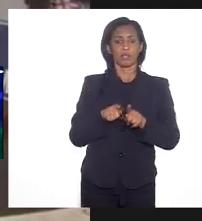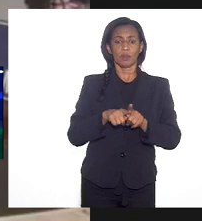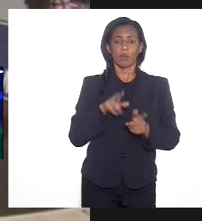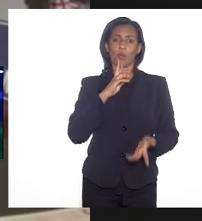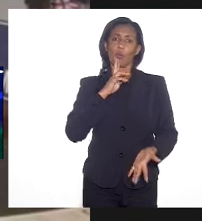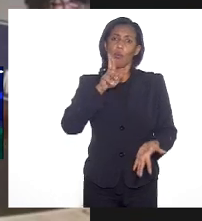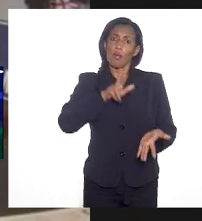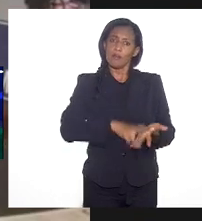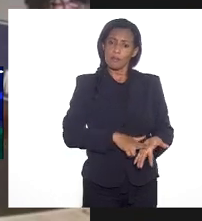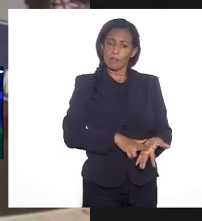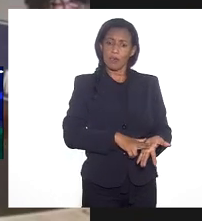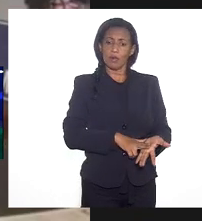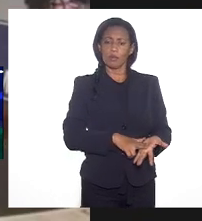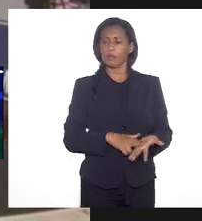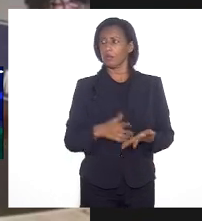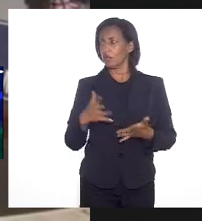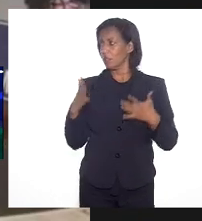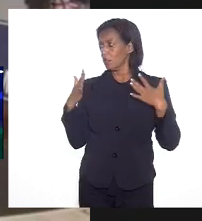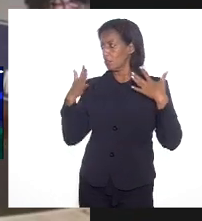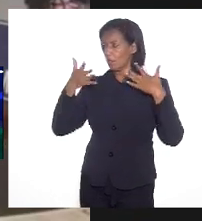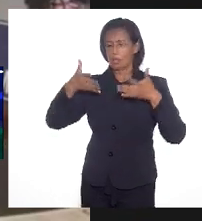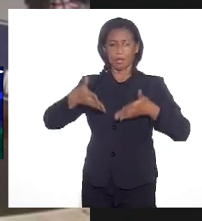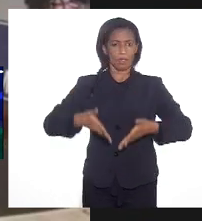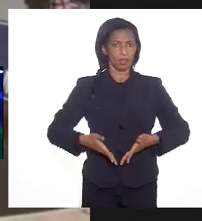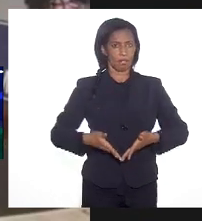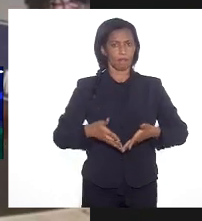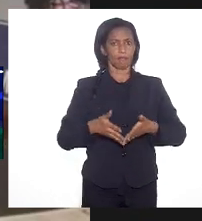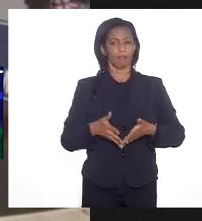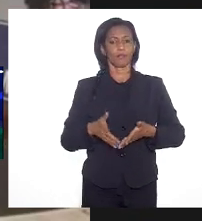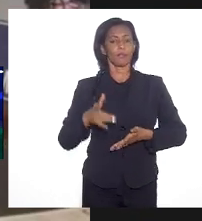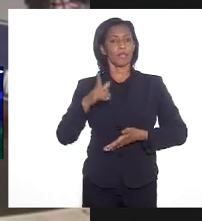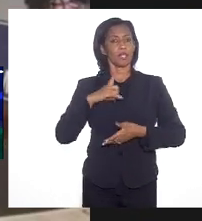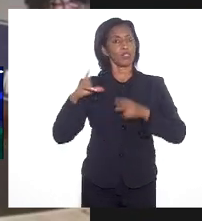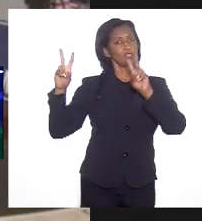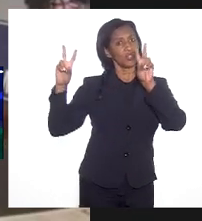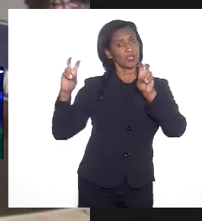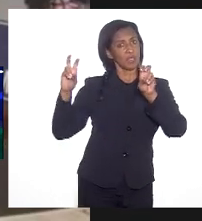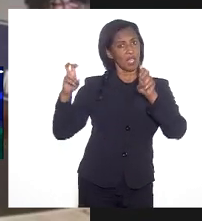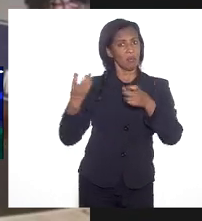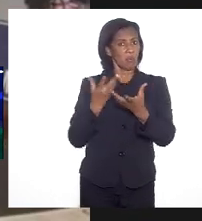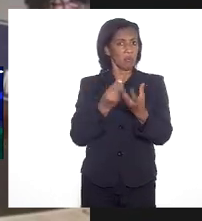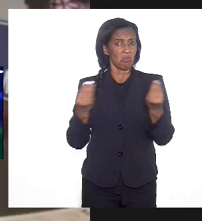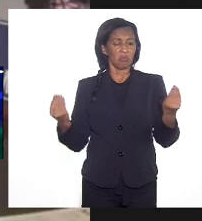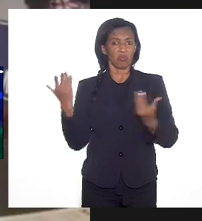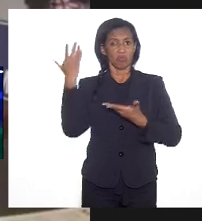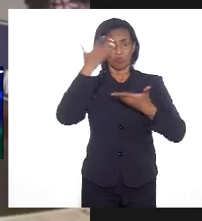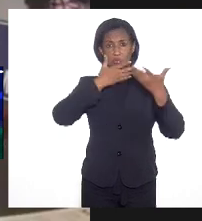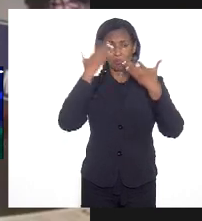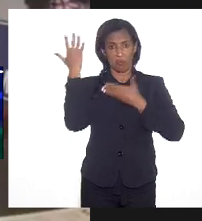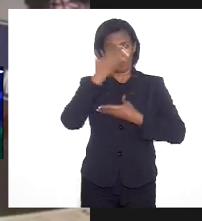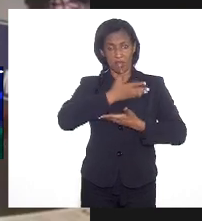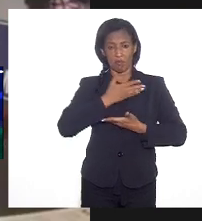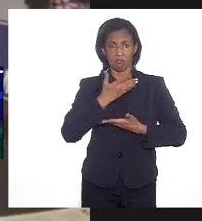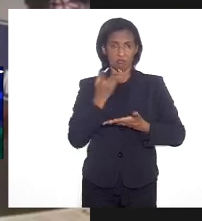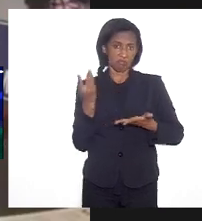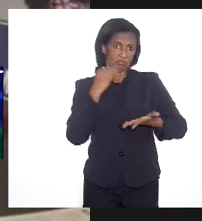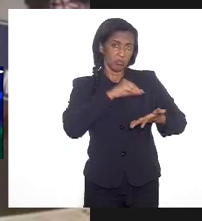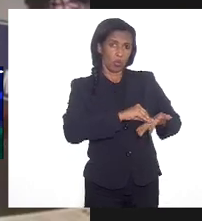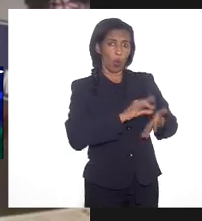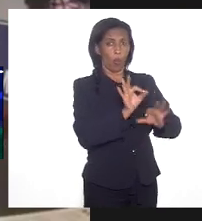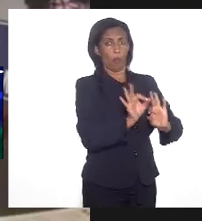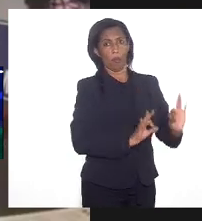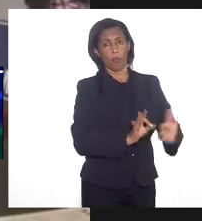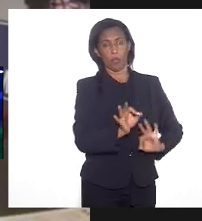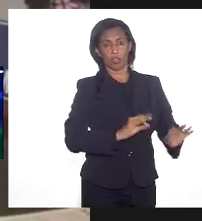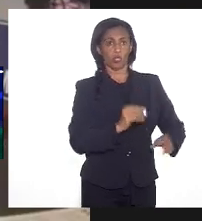reconhecimento na centralidade, por exemplo, de temas que muitas vezes a gente não vê colocado como plano